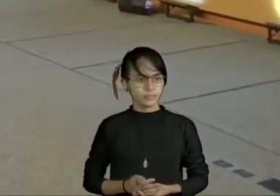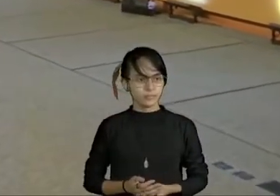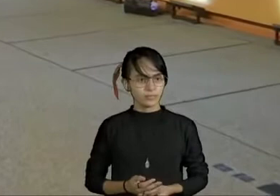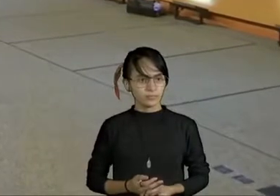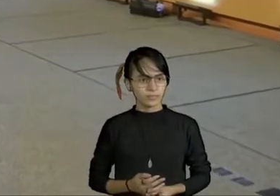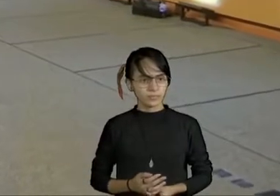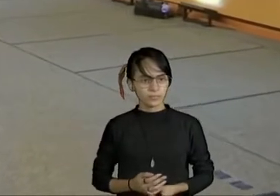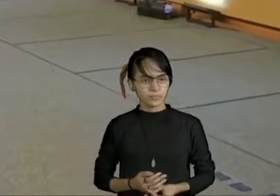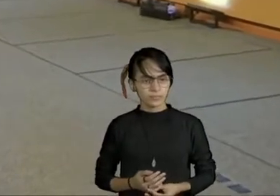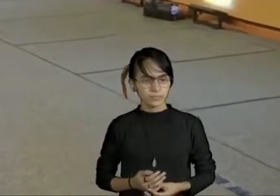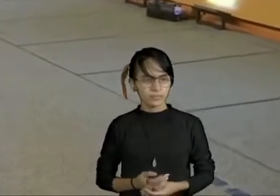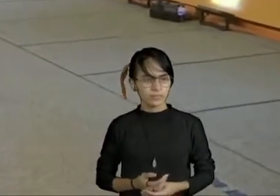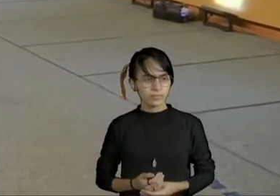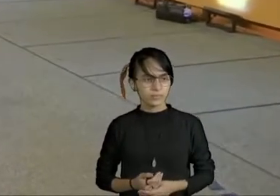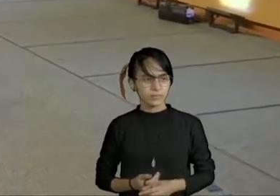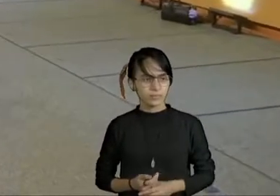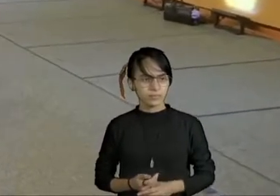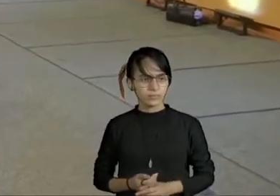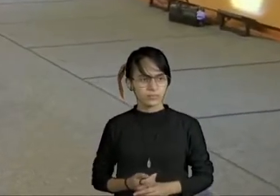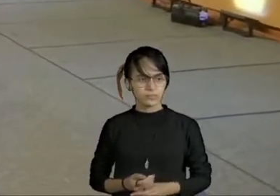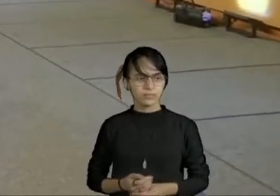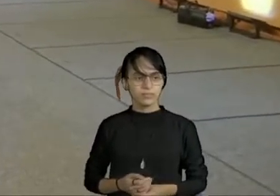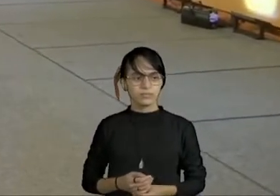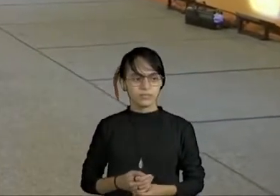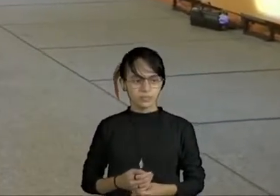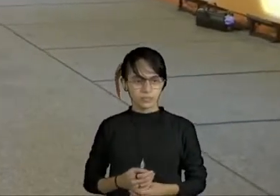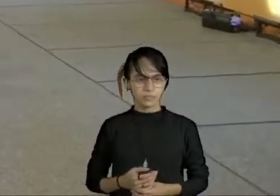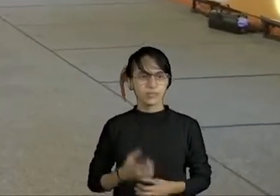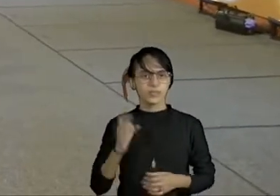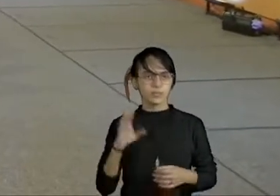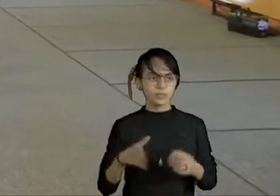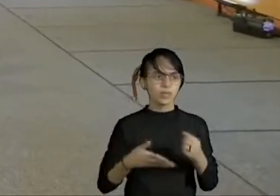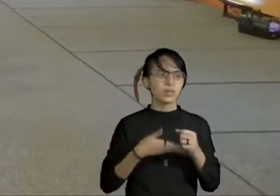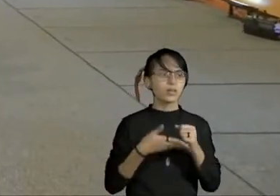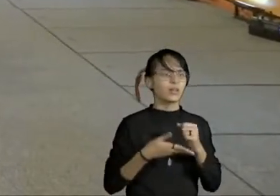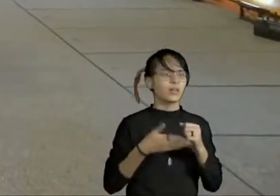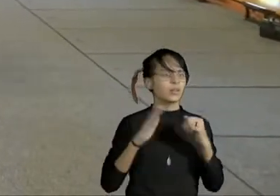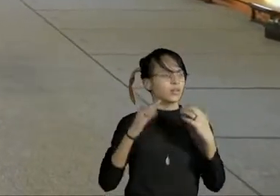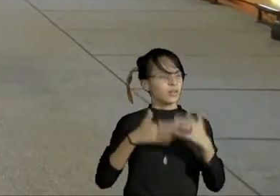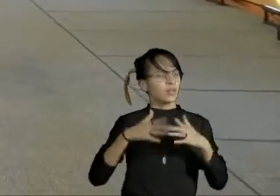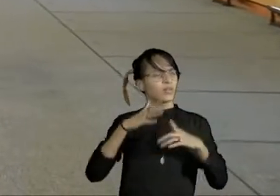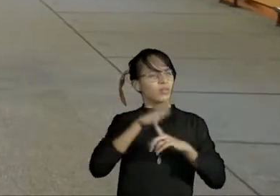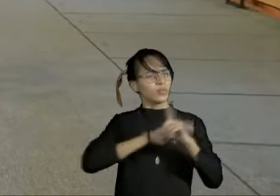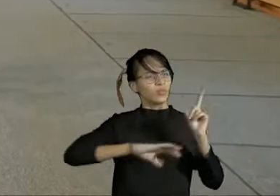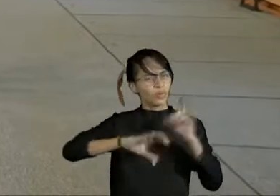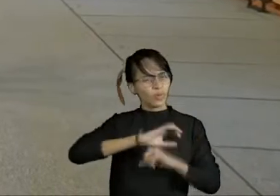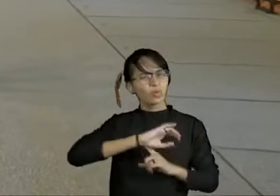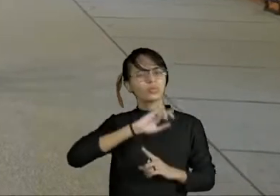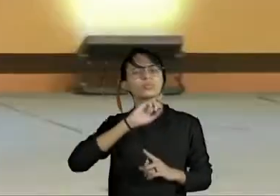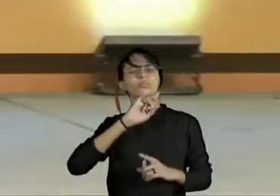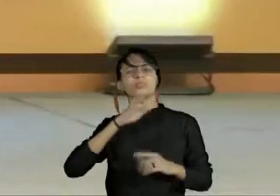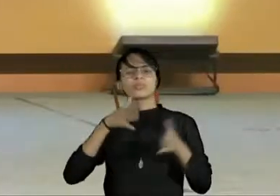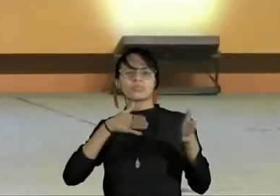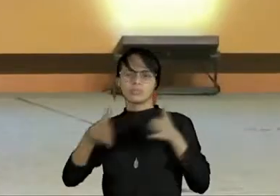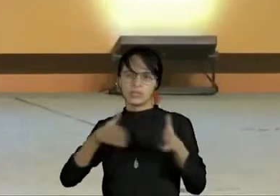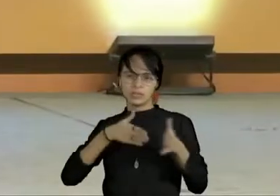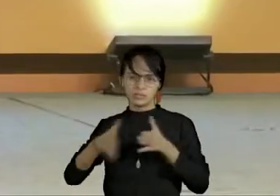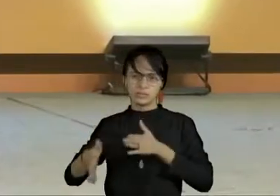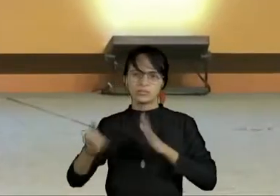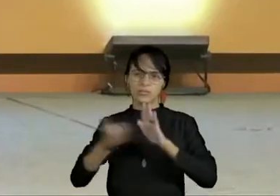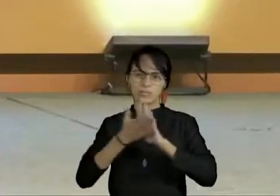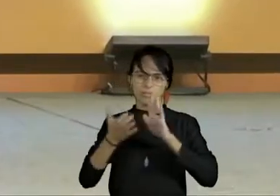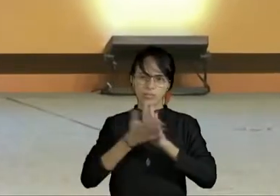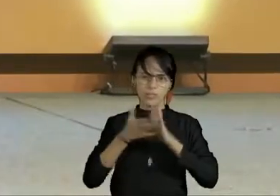Ela só dura um culto, ela só dura um louvor, ela só dura uma oração, ela só dura uma noite, ela só dura um período